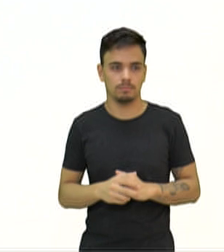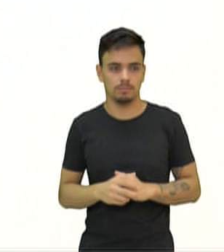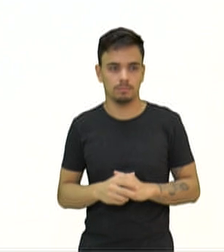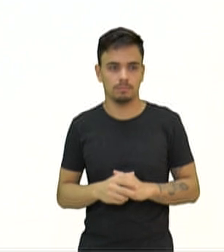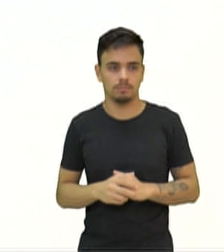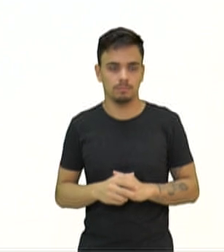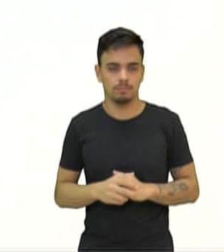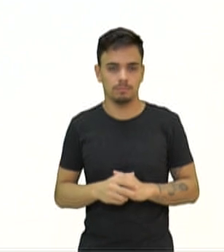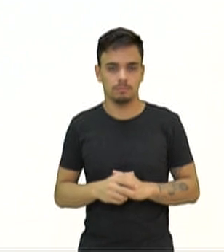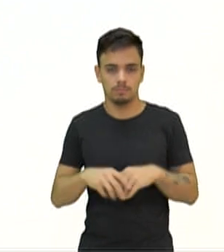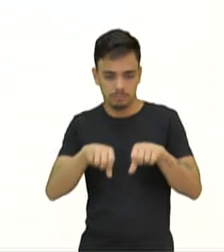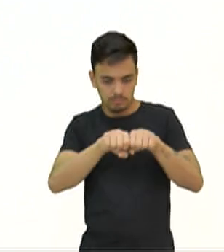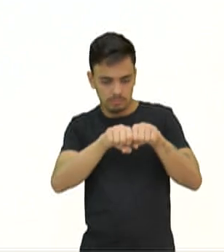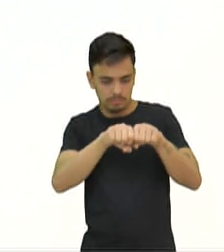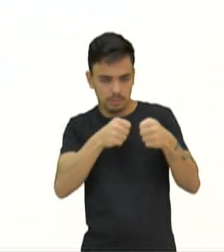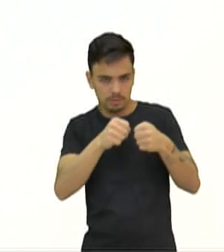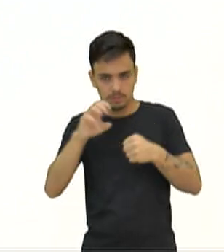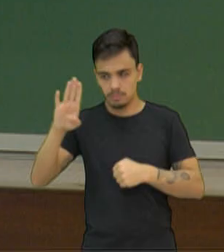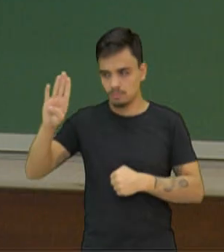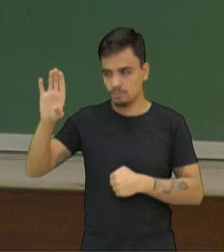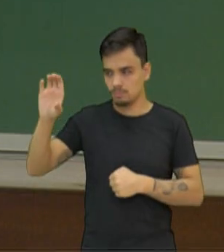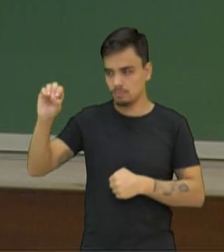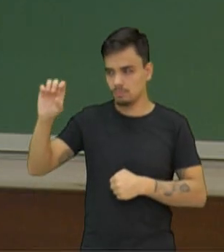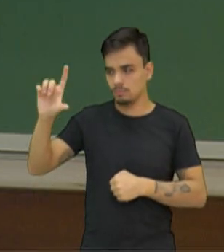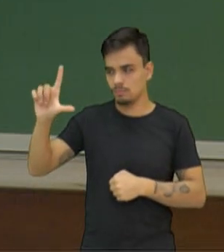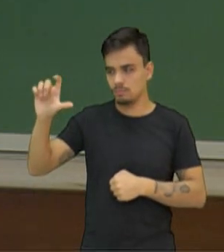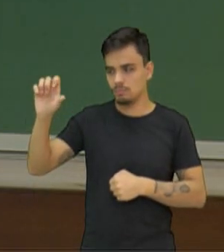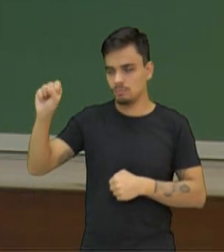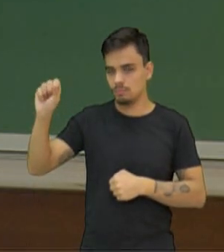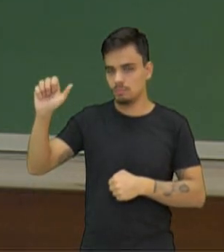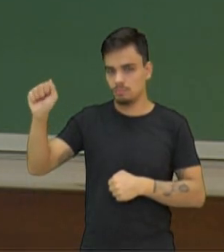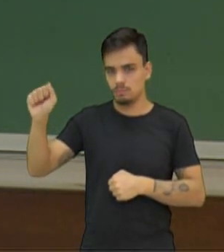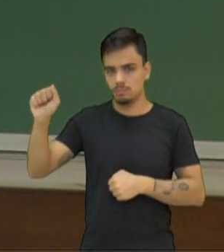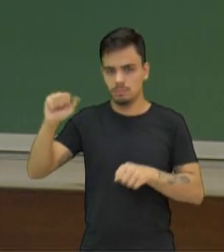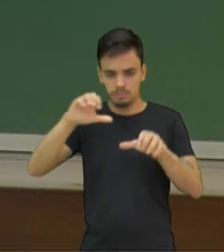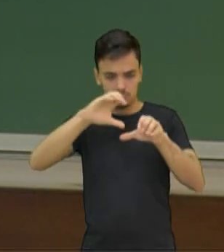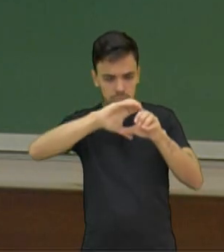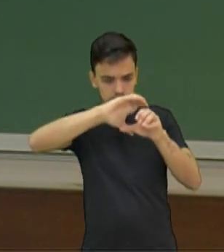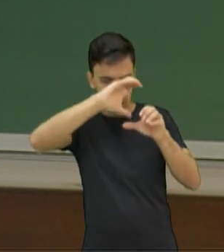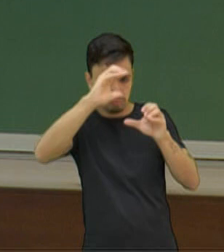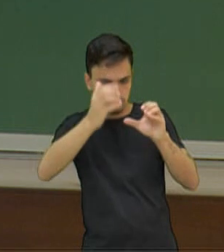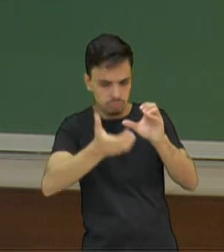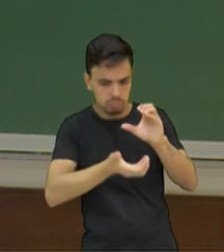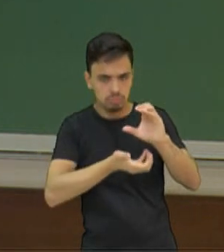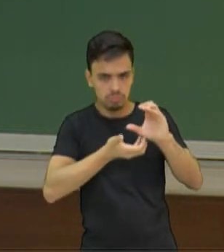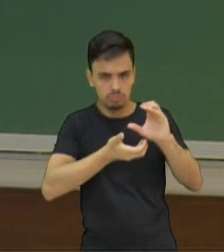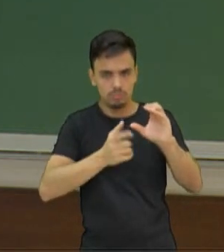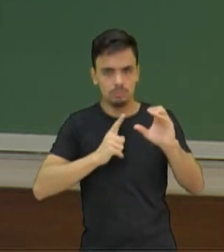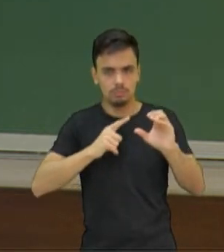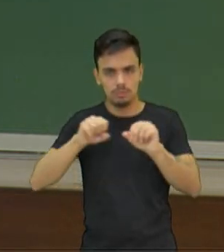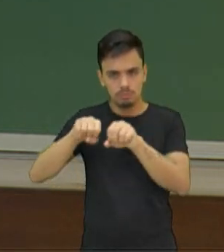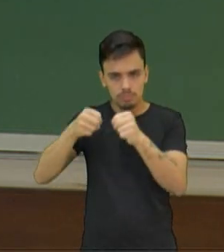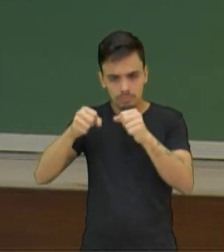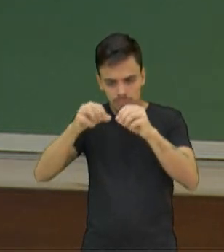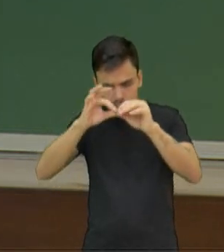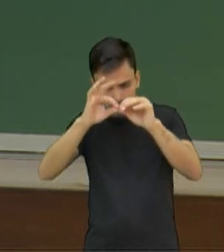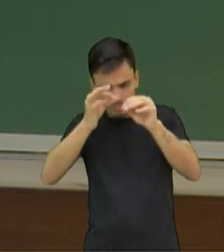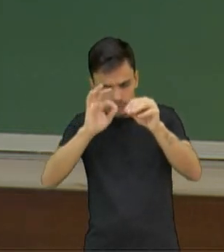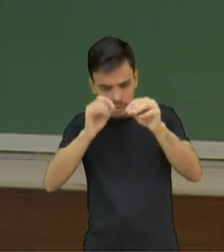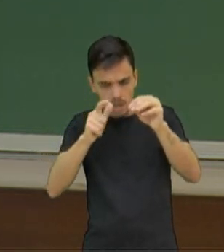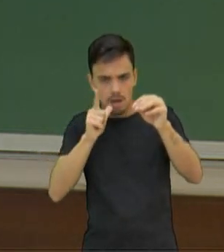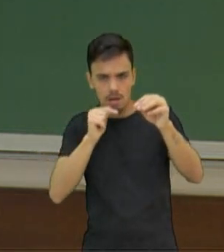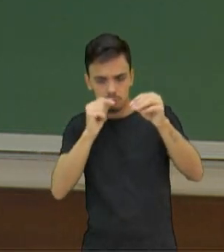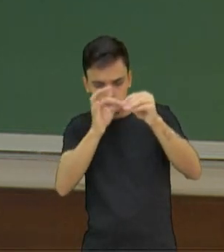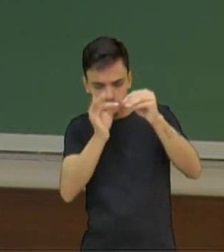Rompimento da bolsa, muitas vezes, da bolsa amniótica, que o bebezinho está lá dentro na bolsa, está envolto naquela bolsa, né? Rompe-se essa bolsa, escorre